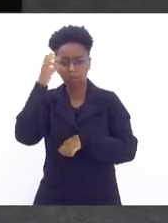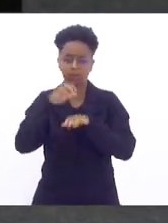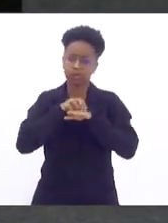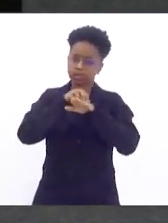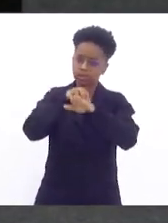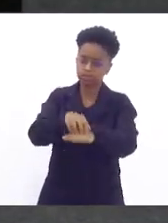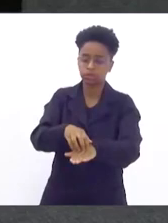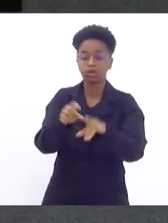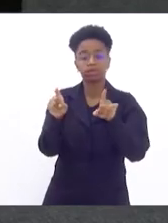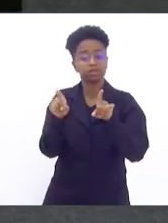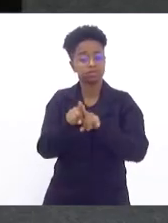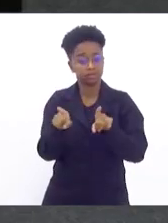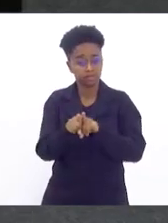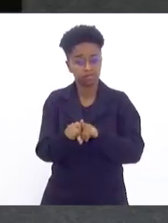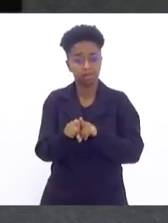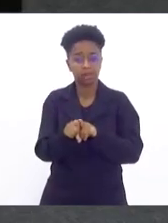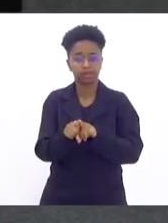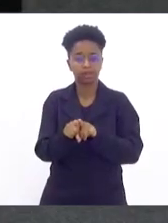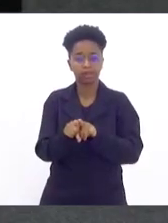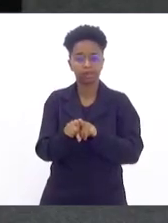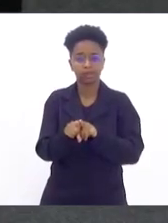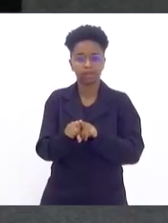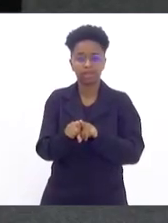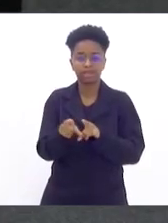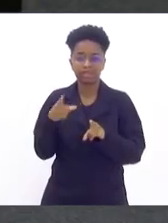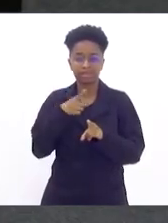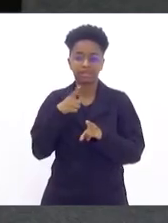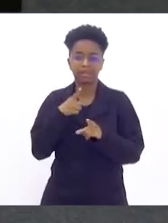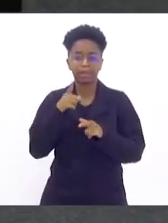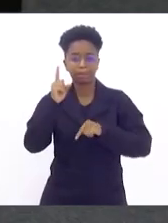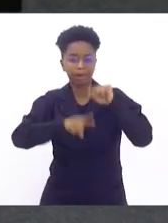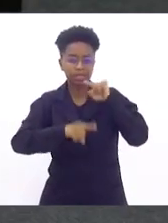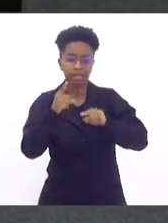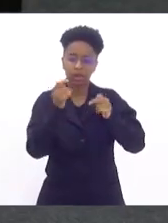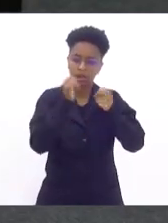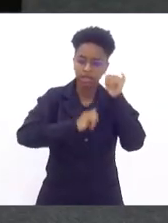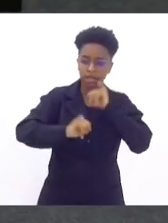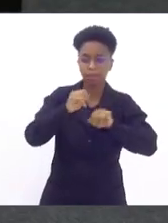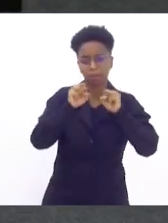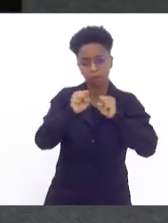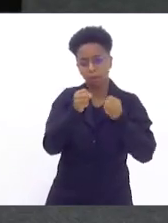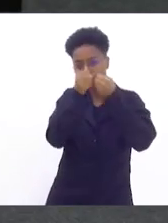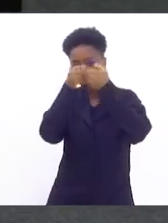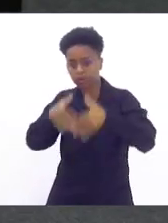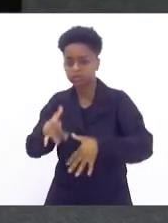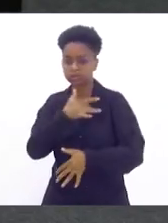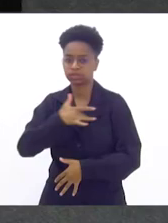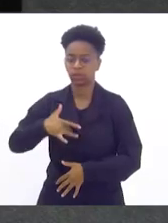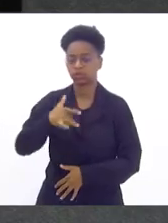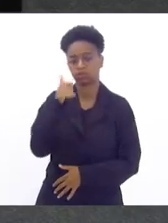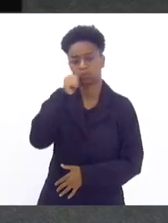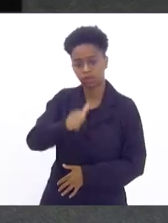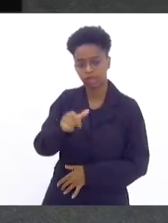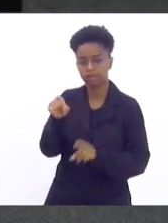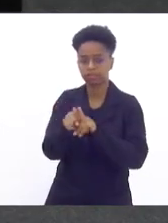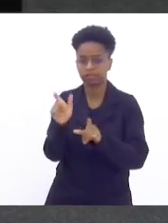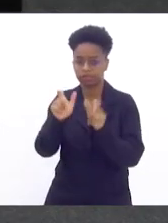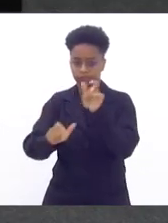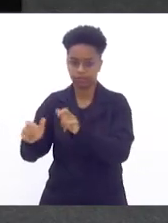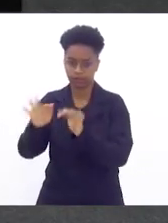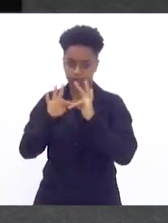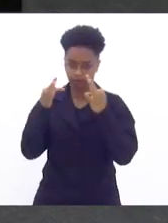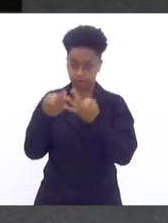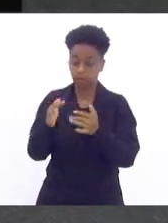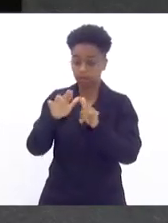e montar a exposição de produtos químicos também que pode gerar implicações à saúde dessas mulheres e de suas famílias por isso